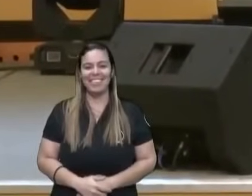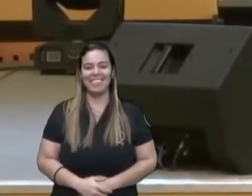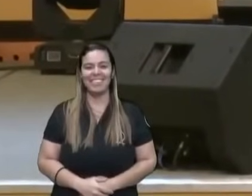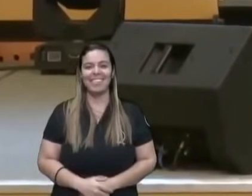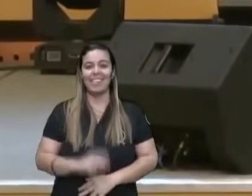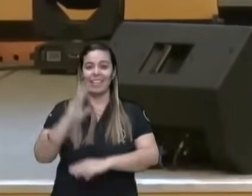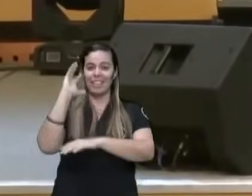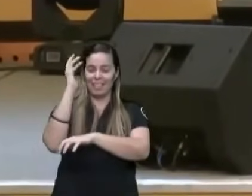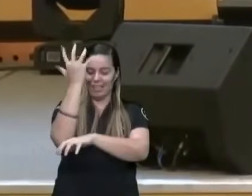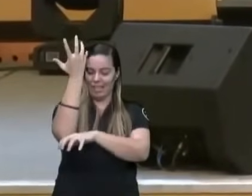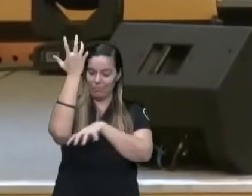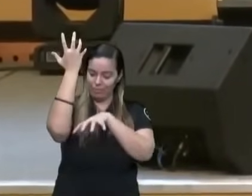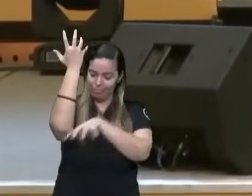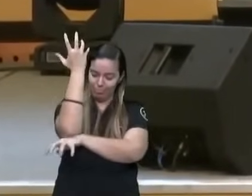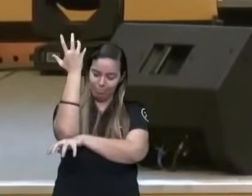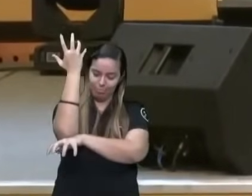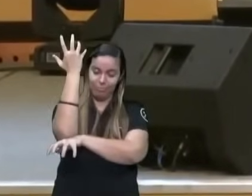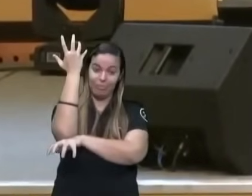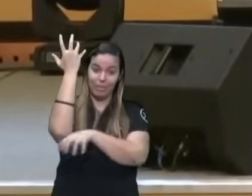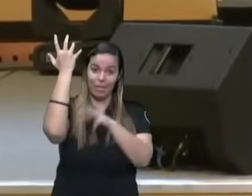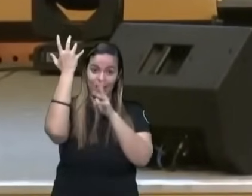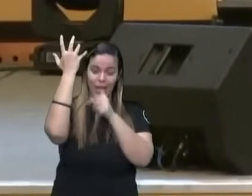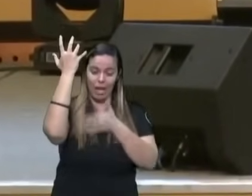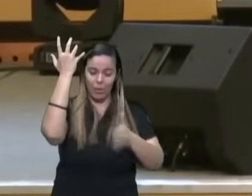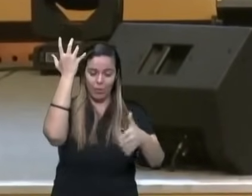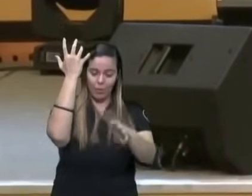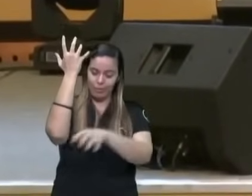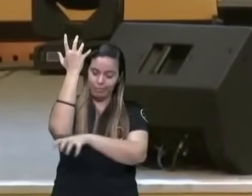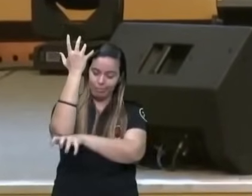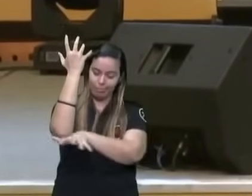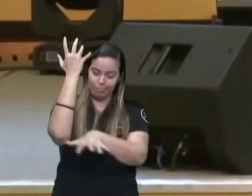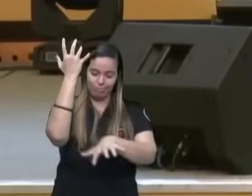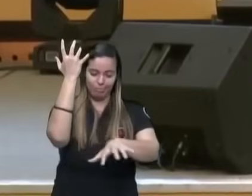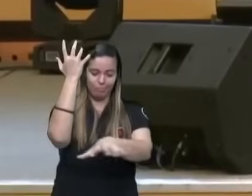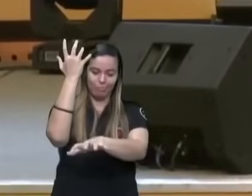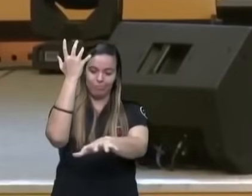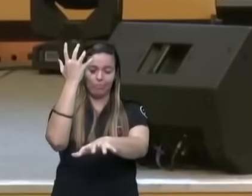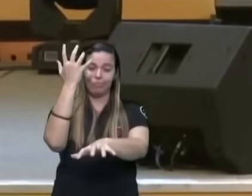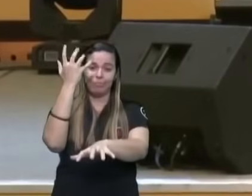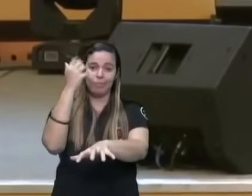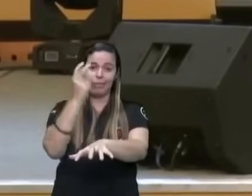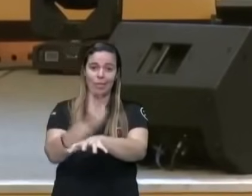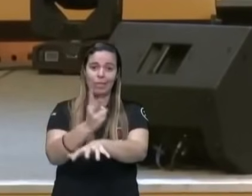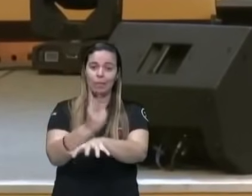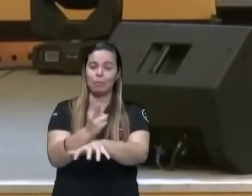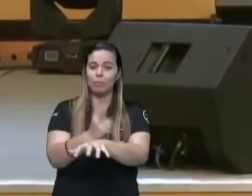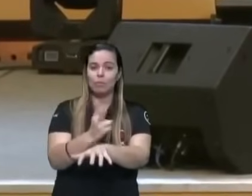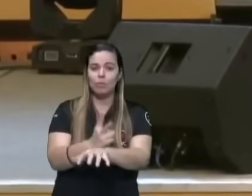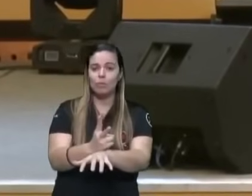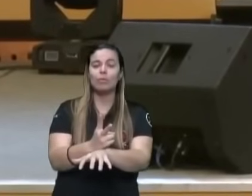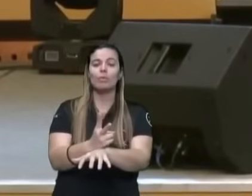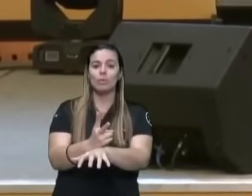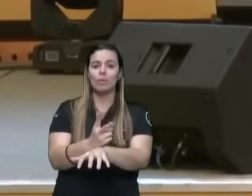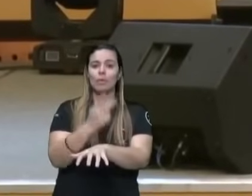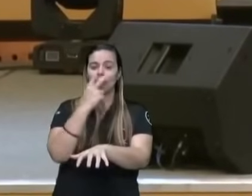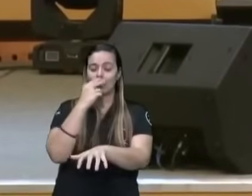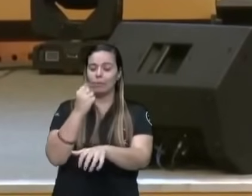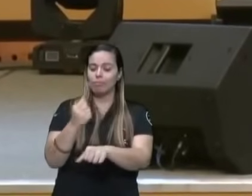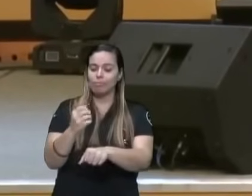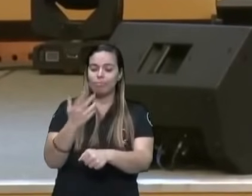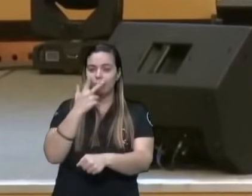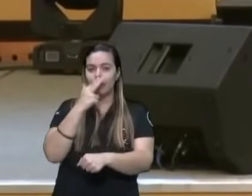Árvore cujas raízes estão sobre águas de ribeiro, o tempo todo ela vai ser